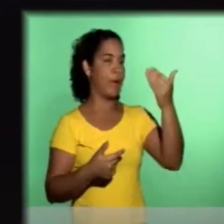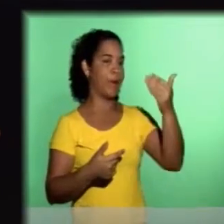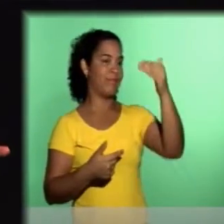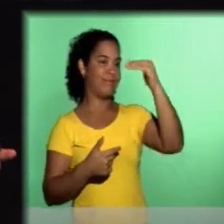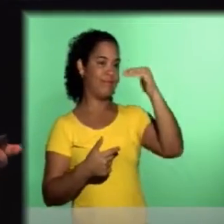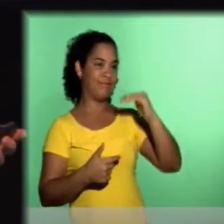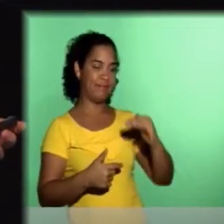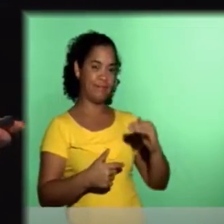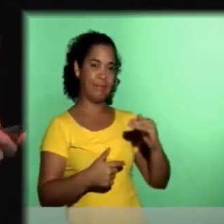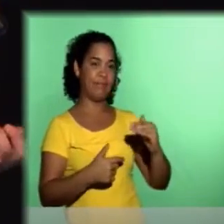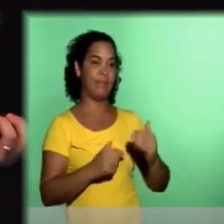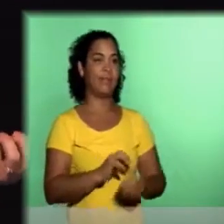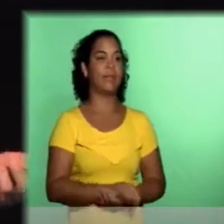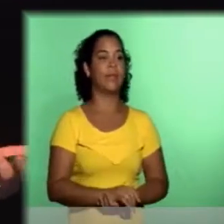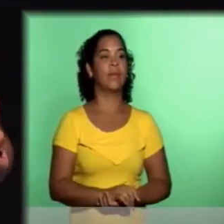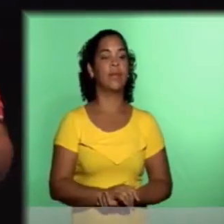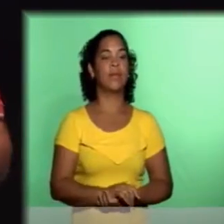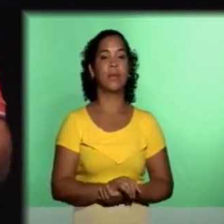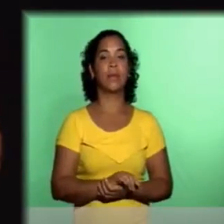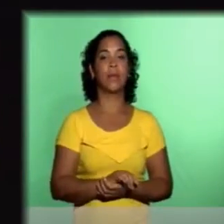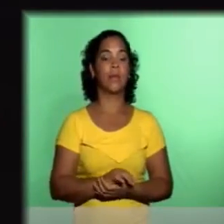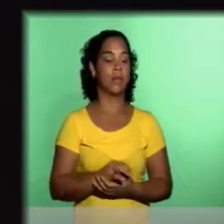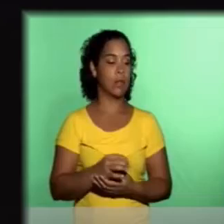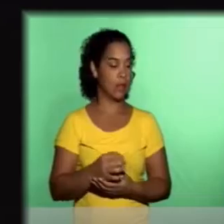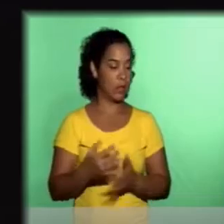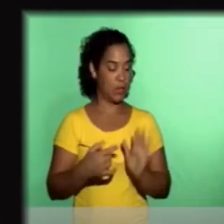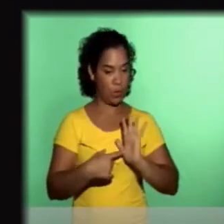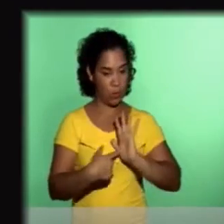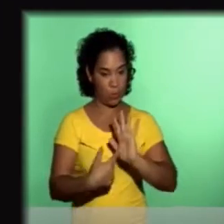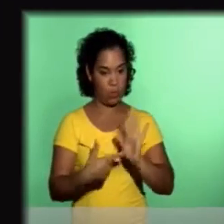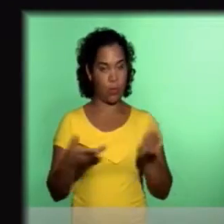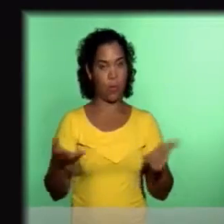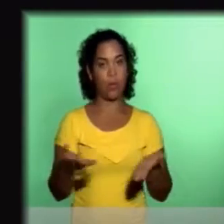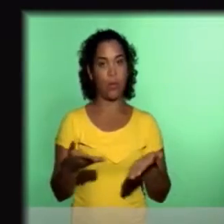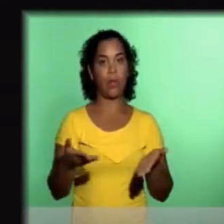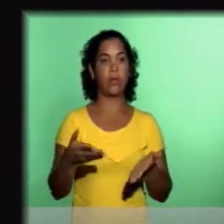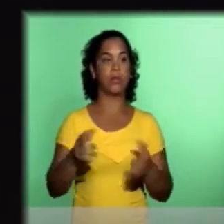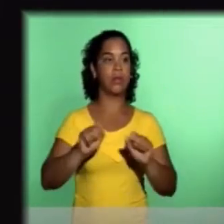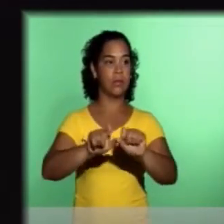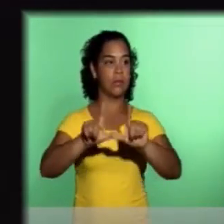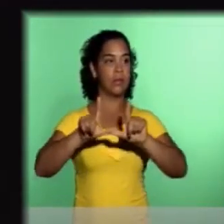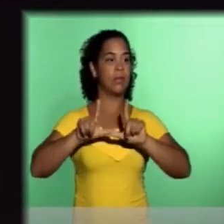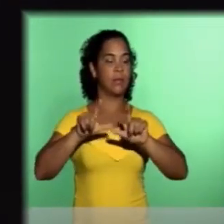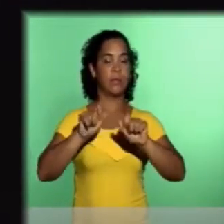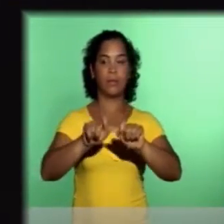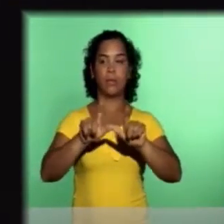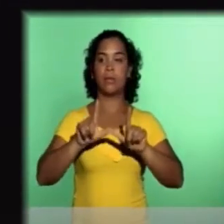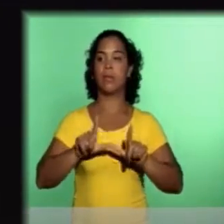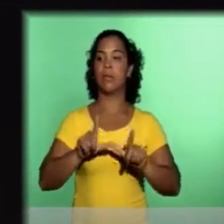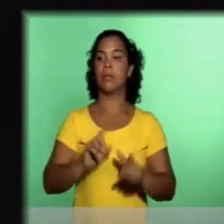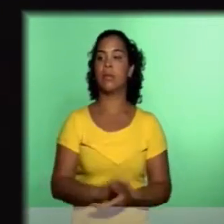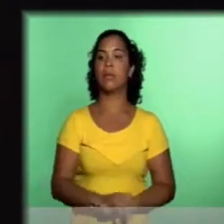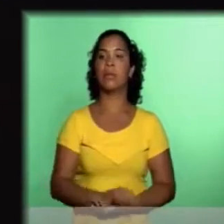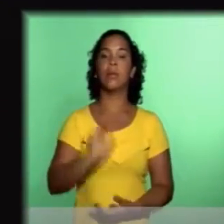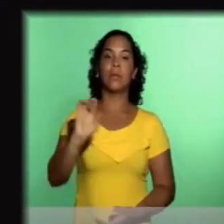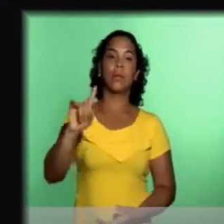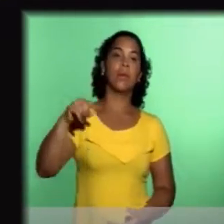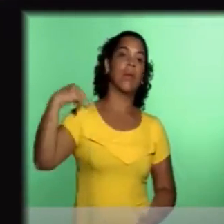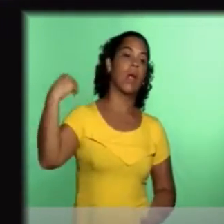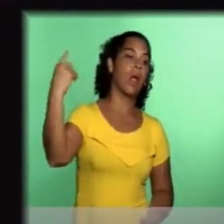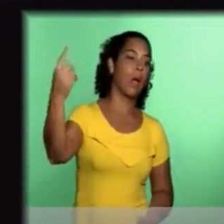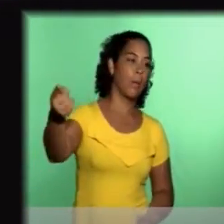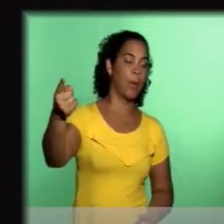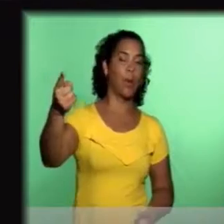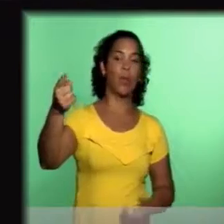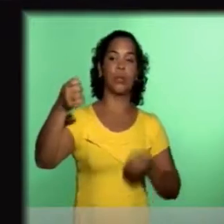situação de desigualdade. Então, dito isso, eu vou passar aqui a apresentação, e no final eu vou tentar